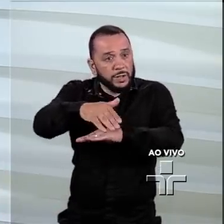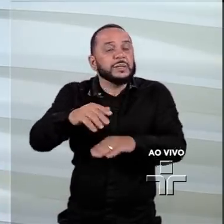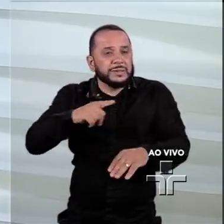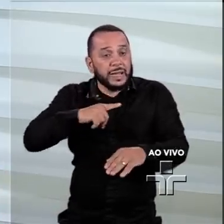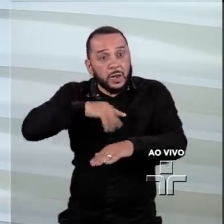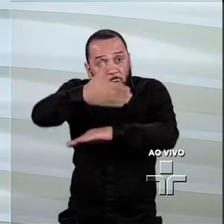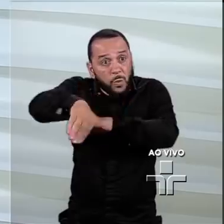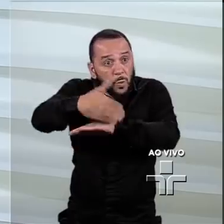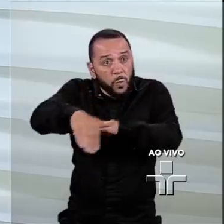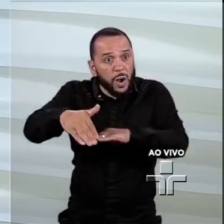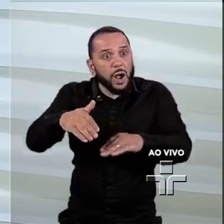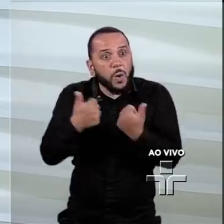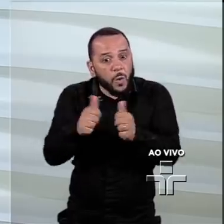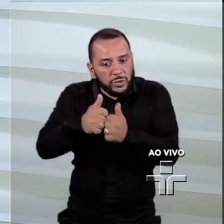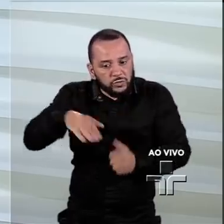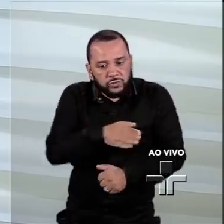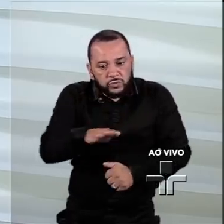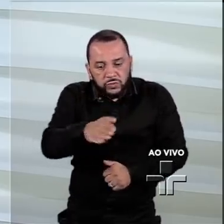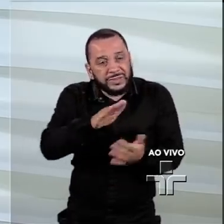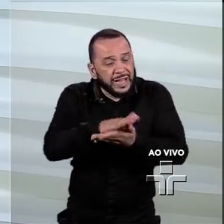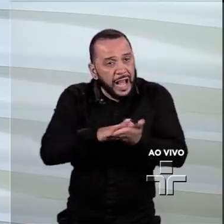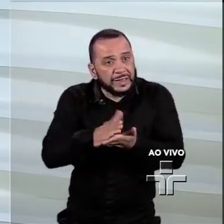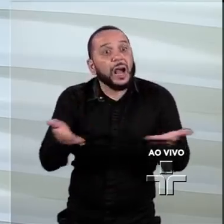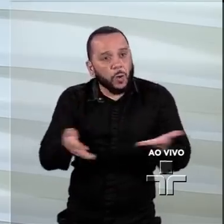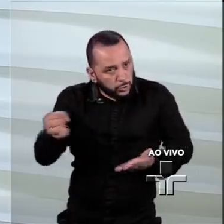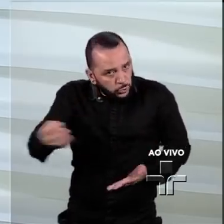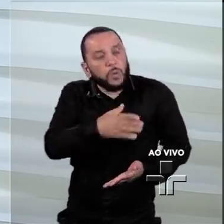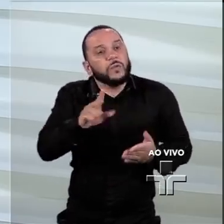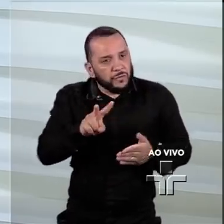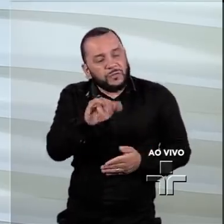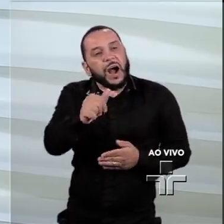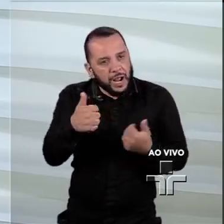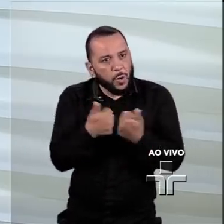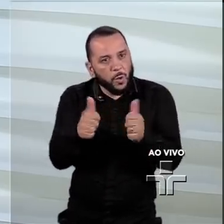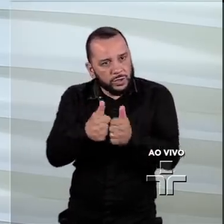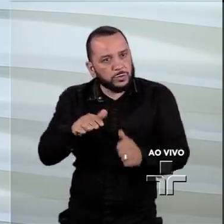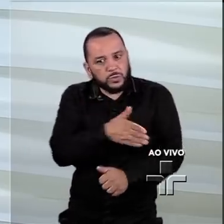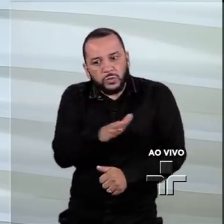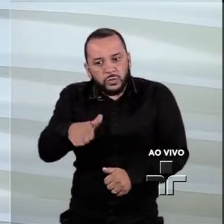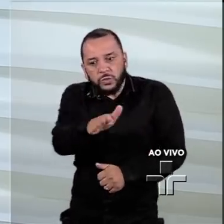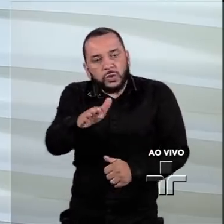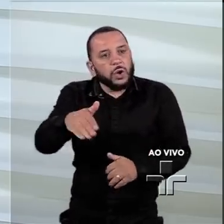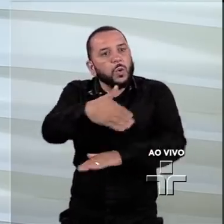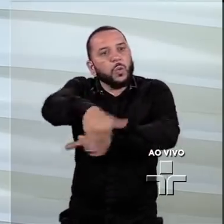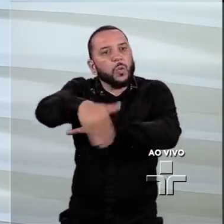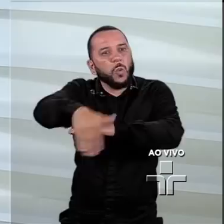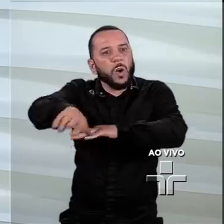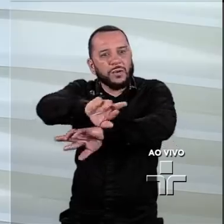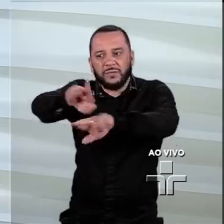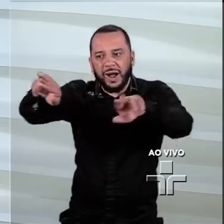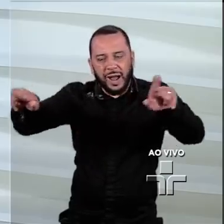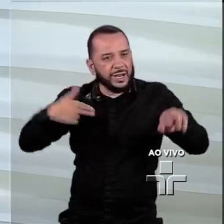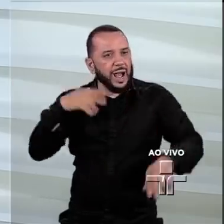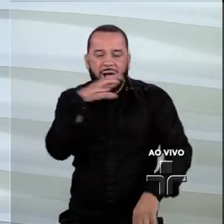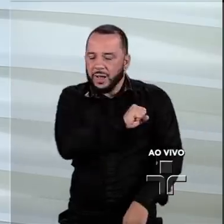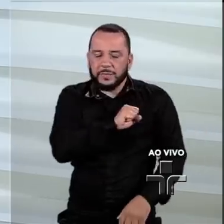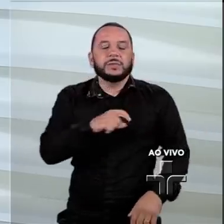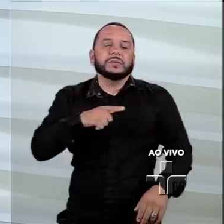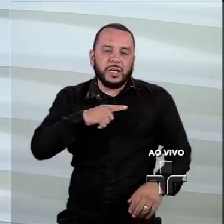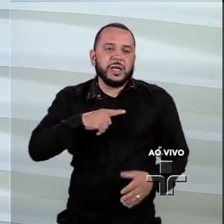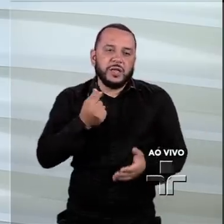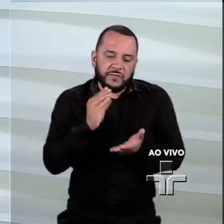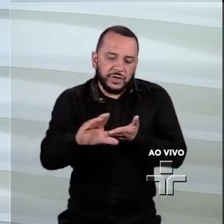passar ônibus a partir dessa nova reorganização do sistema. E é claro, investimento em novo